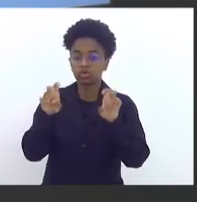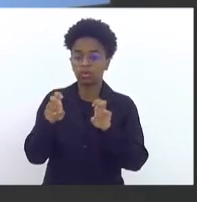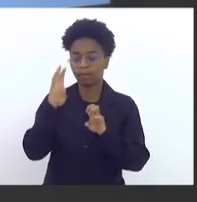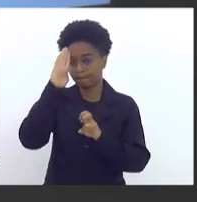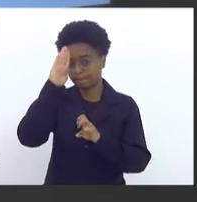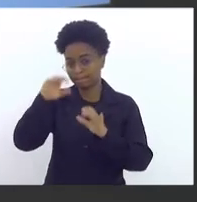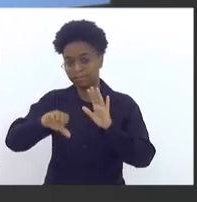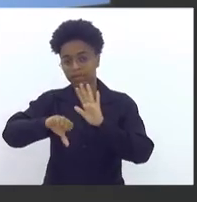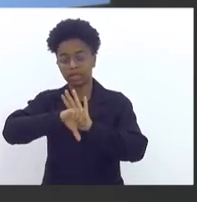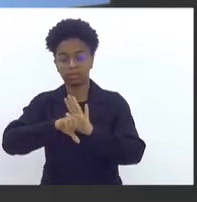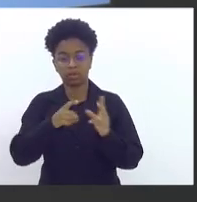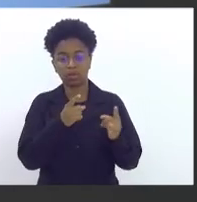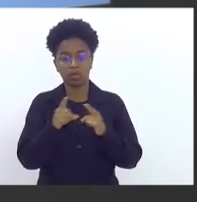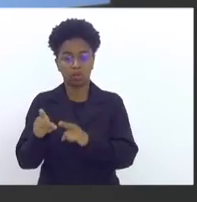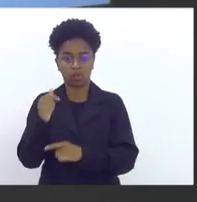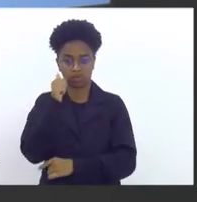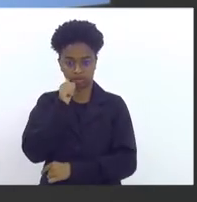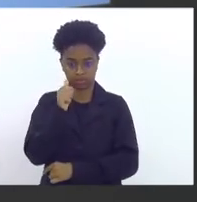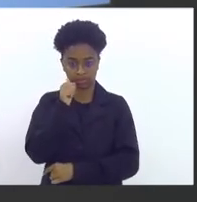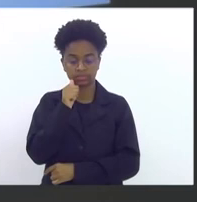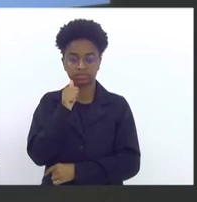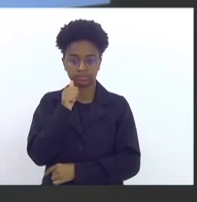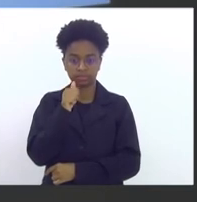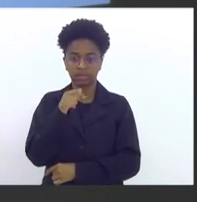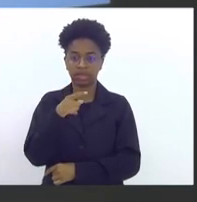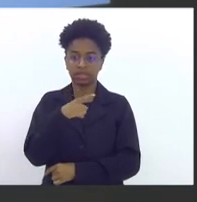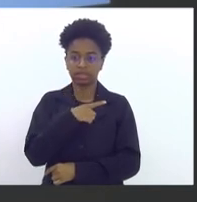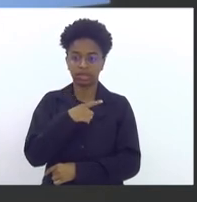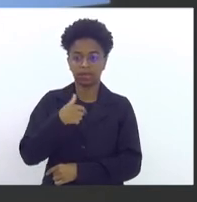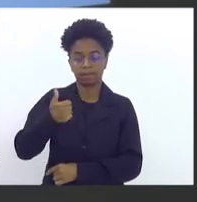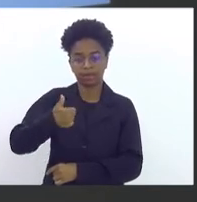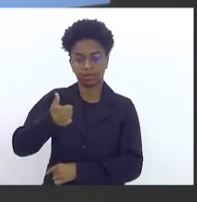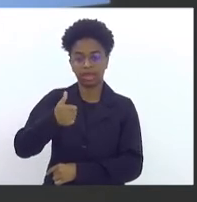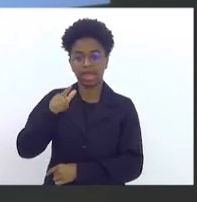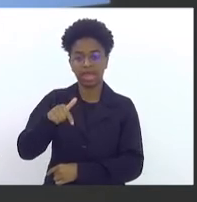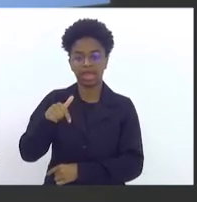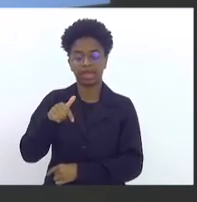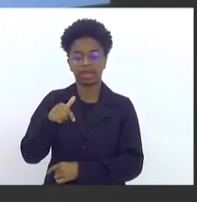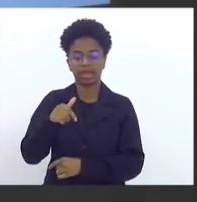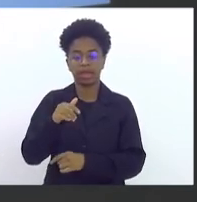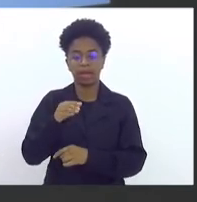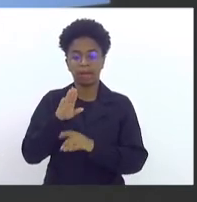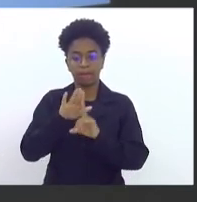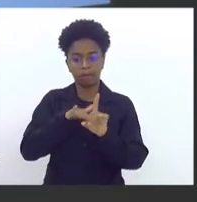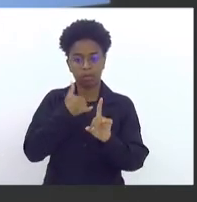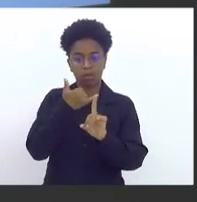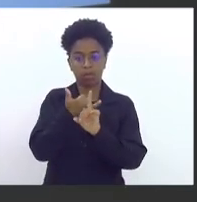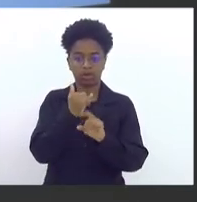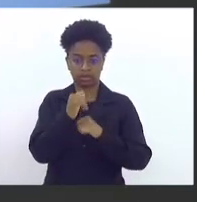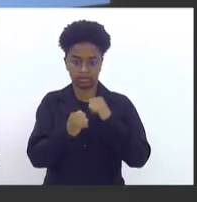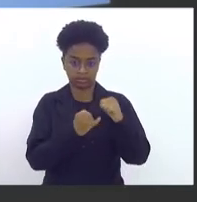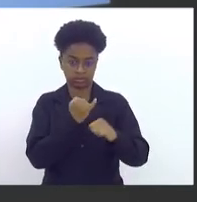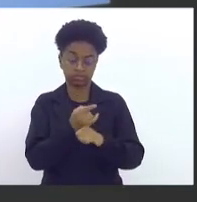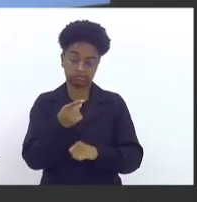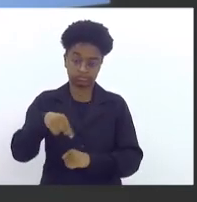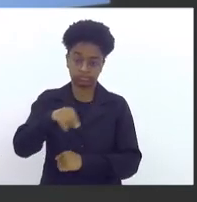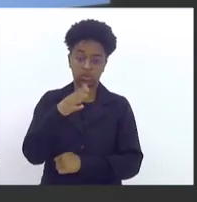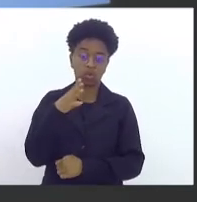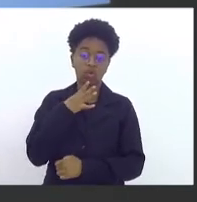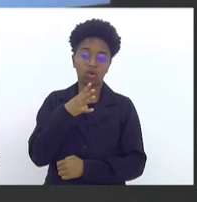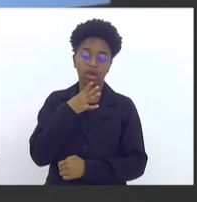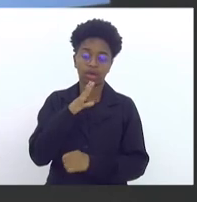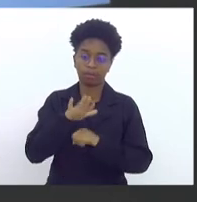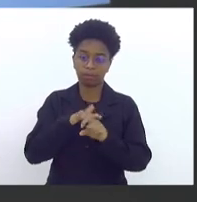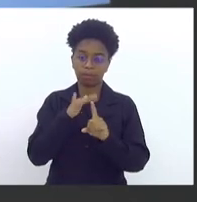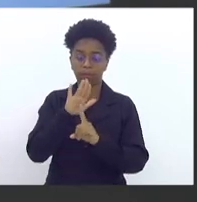cometidos contra as mulheres né Nós temos o primeiro ao saber bullying né todo mundo sabe que é o bullying é basicamente são